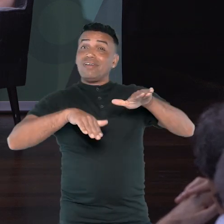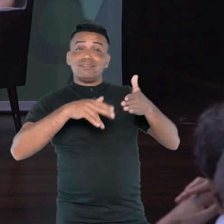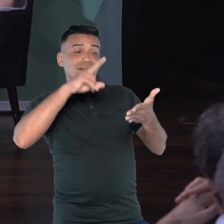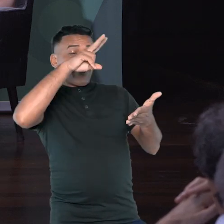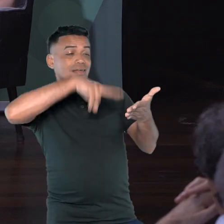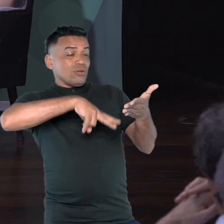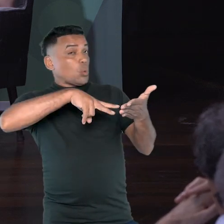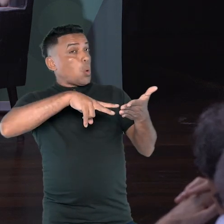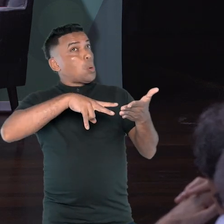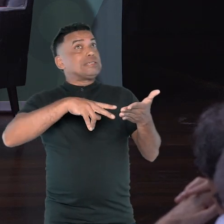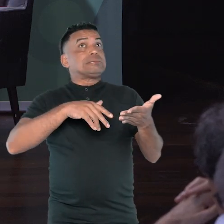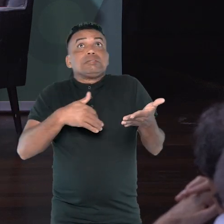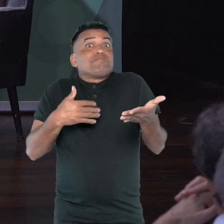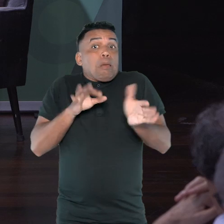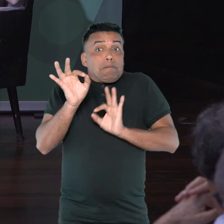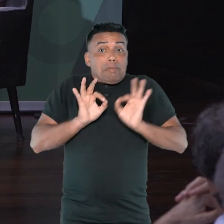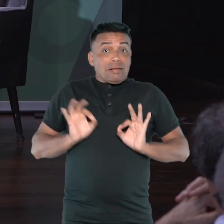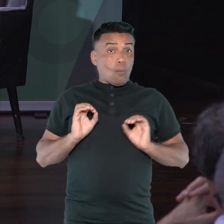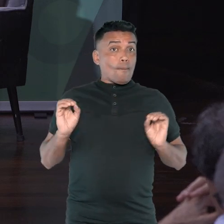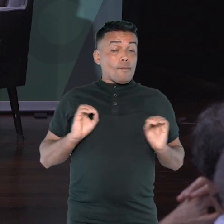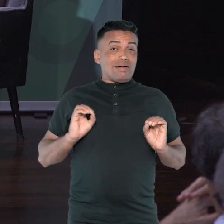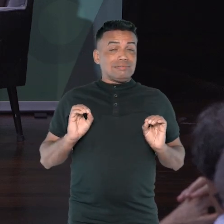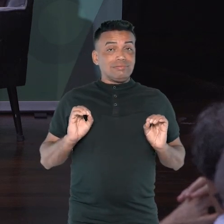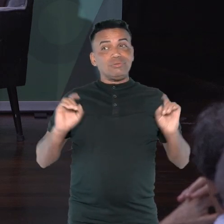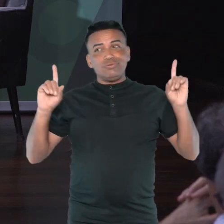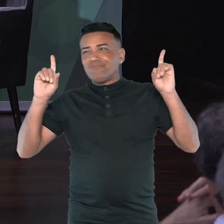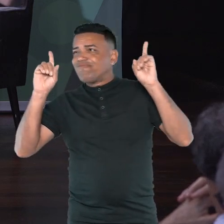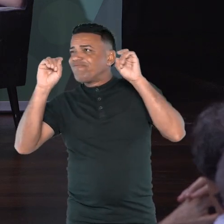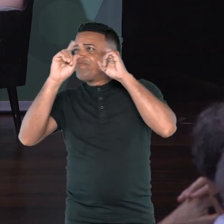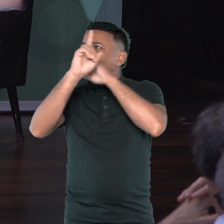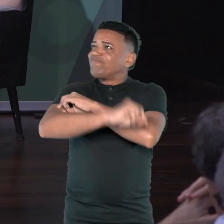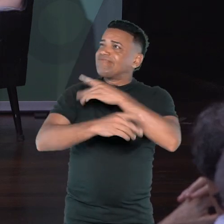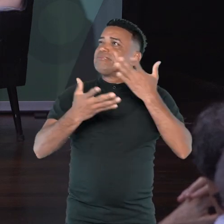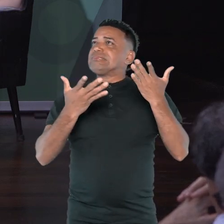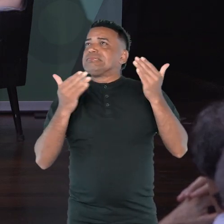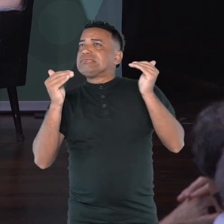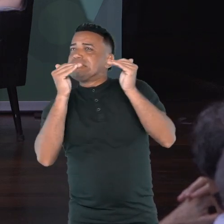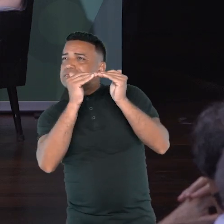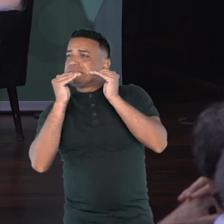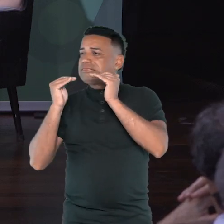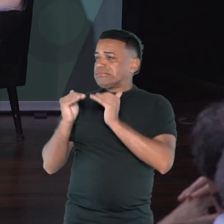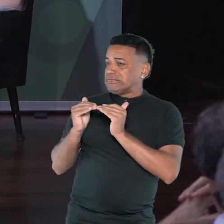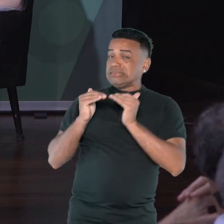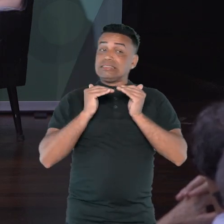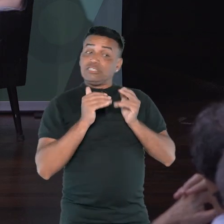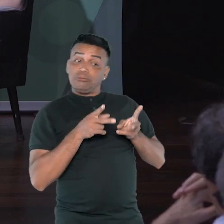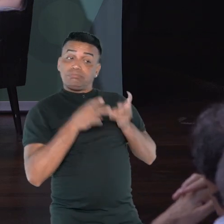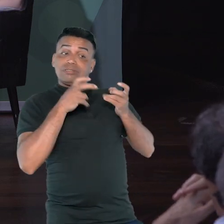infelizmente, não está preparado, e eu tive alguma dificuldade em alinhar, em ter esse alinhamento desse lugar, de